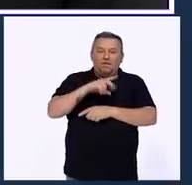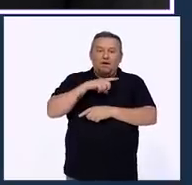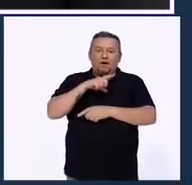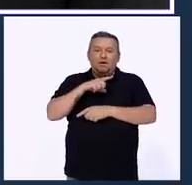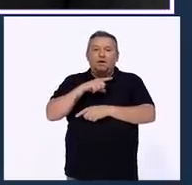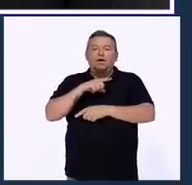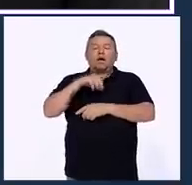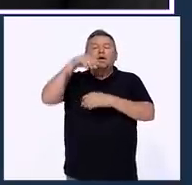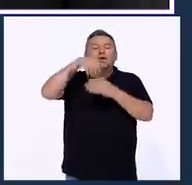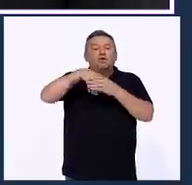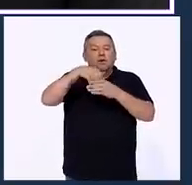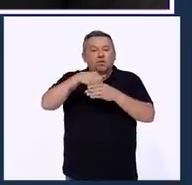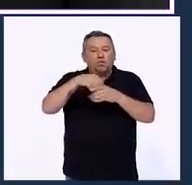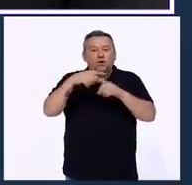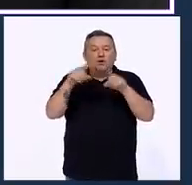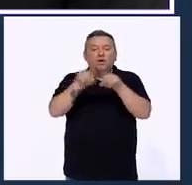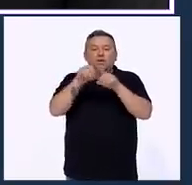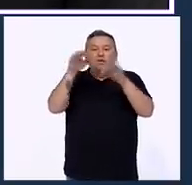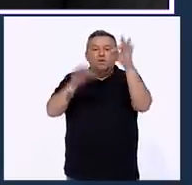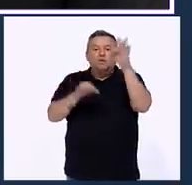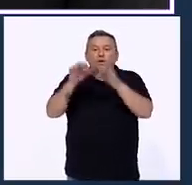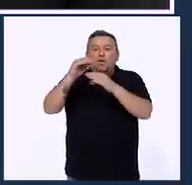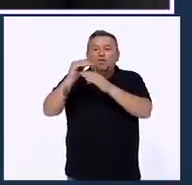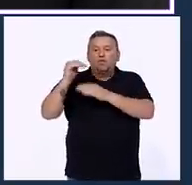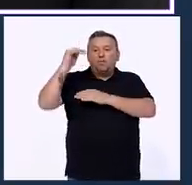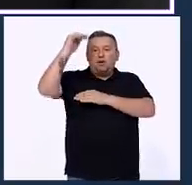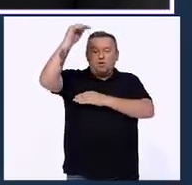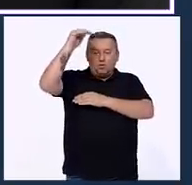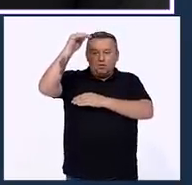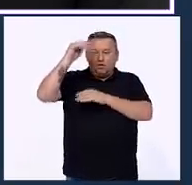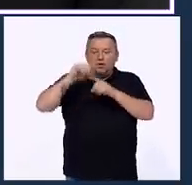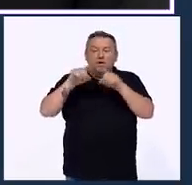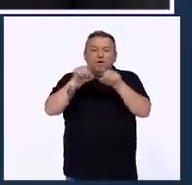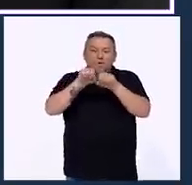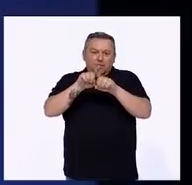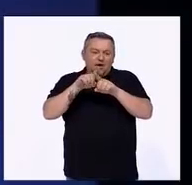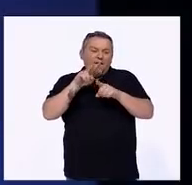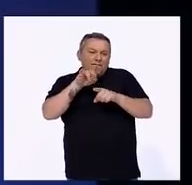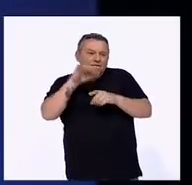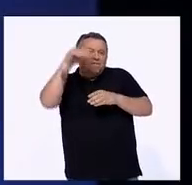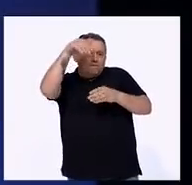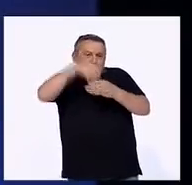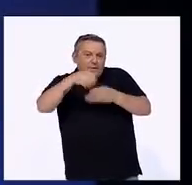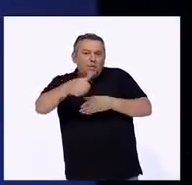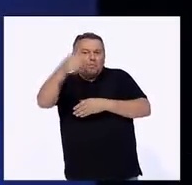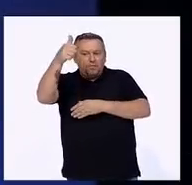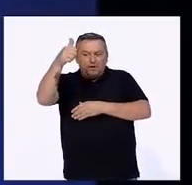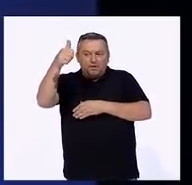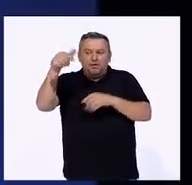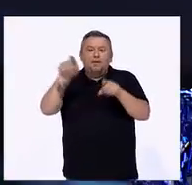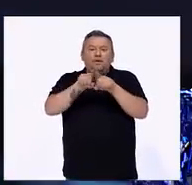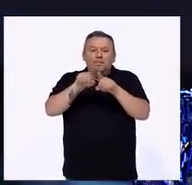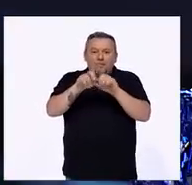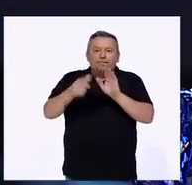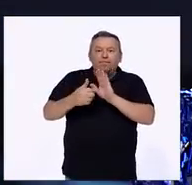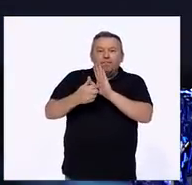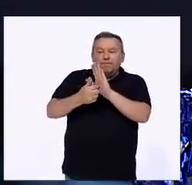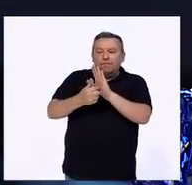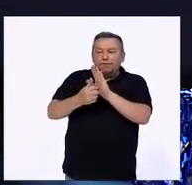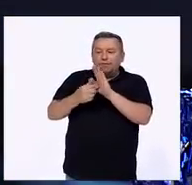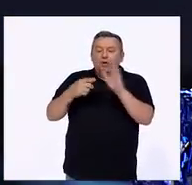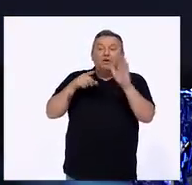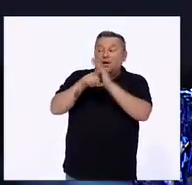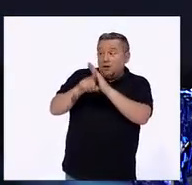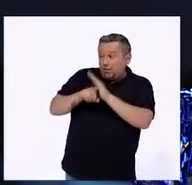sua candidatura pelo Tribunal Superior Eleitoral, que a população queria elegê-lo mesmo no primeiro turno. Também mostravam essas mesmas pesquisas